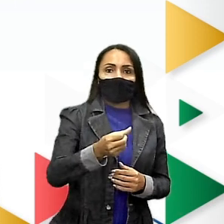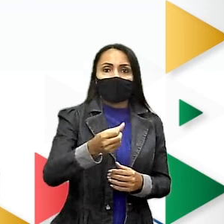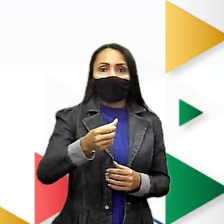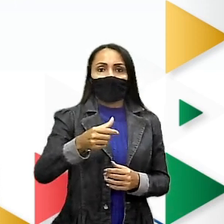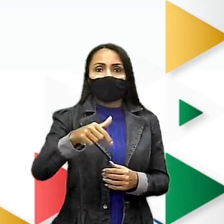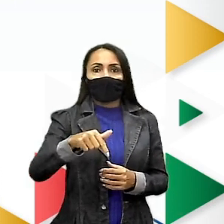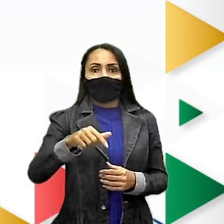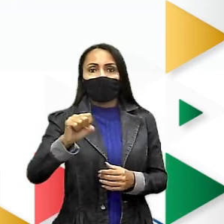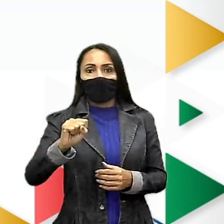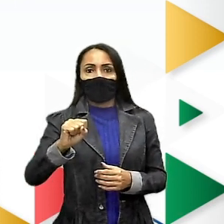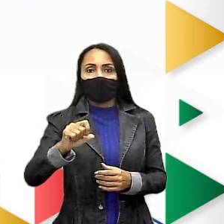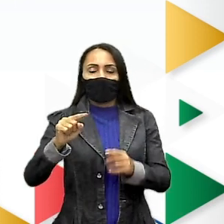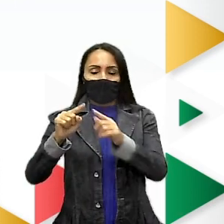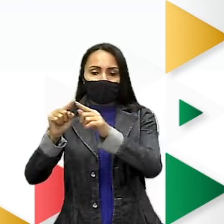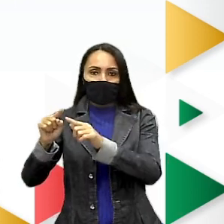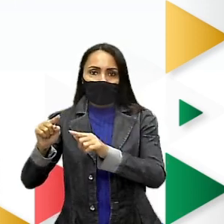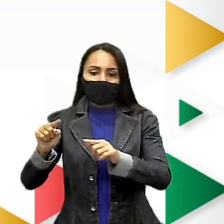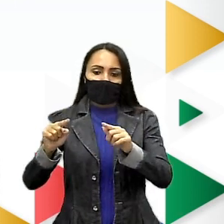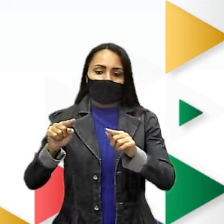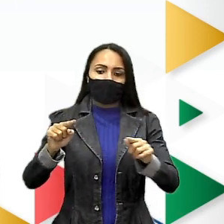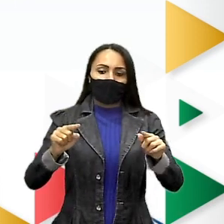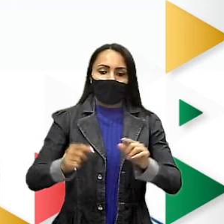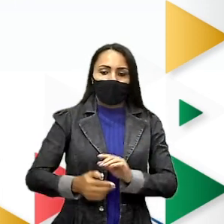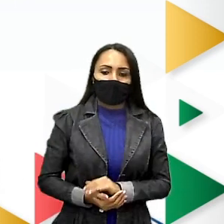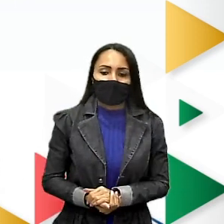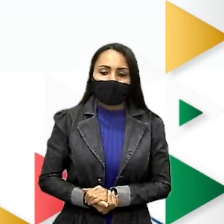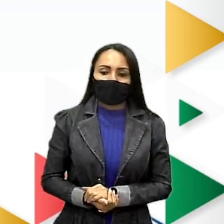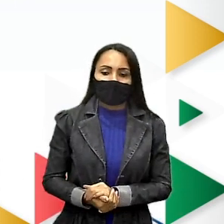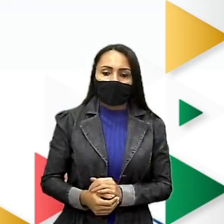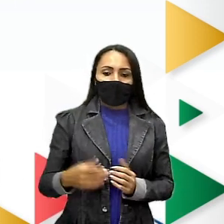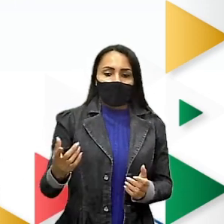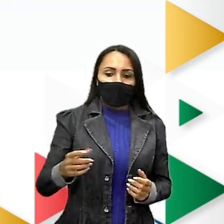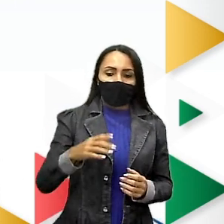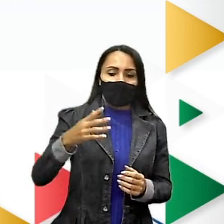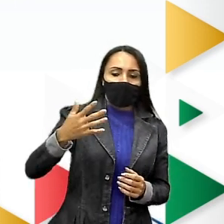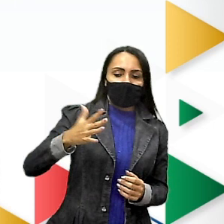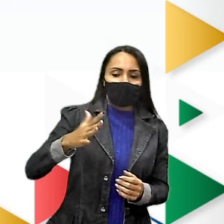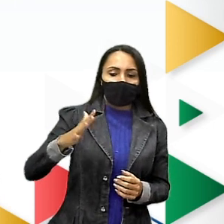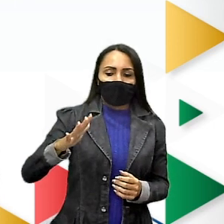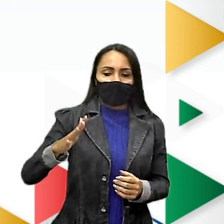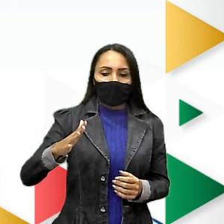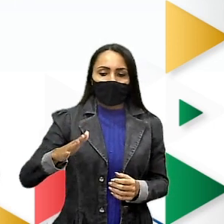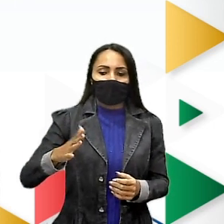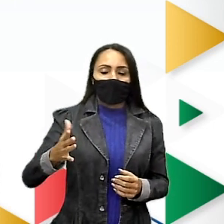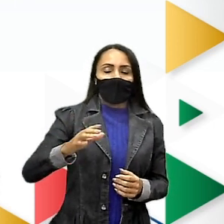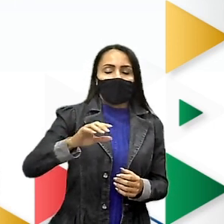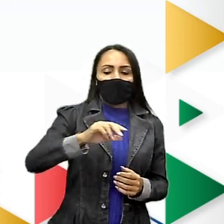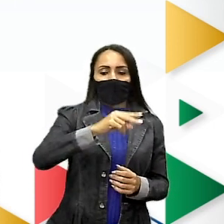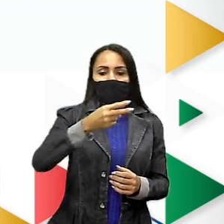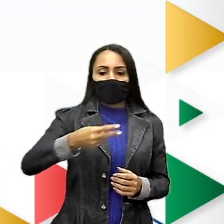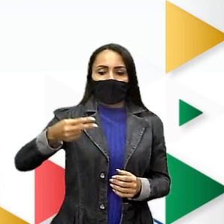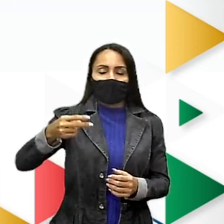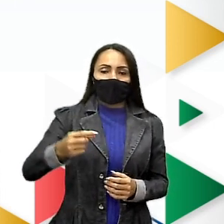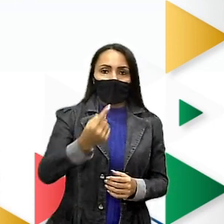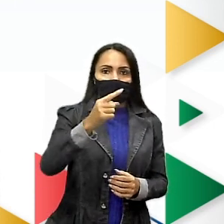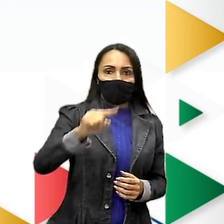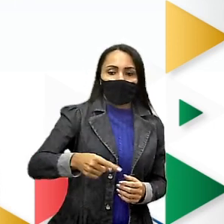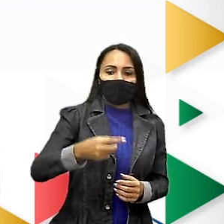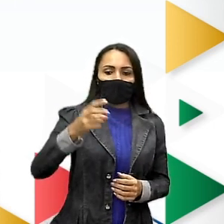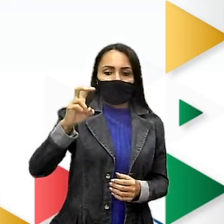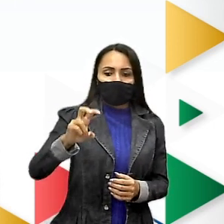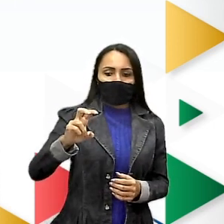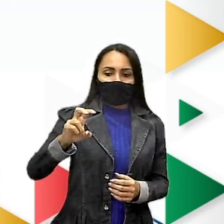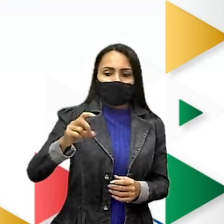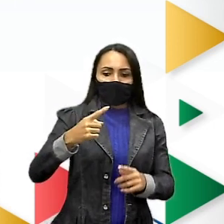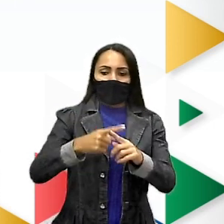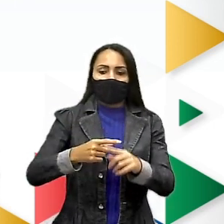8 casas decimais. Então, aproximadamente 1,5 vezes 10 a 8. Professor, por que 1,5? Não era para